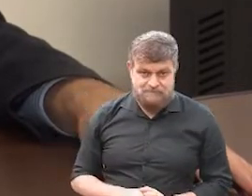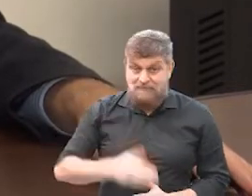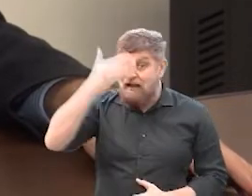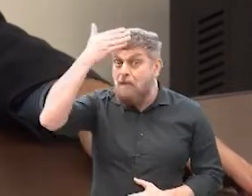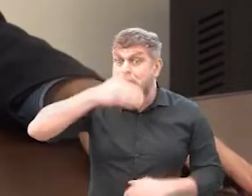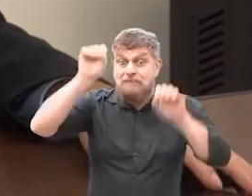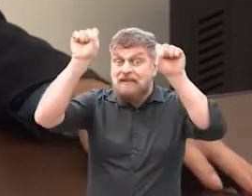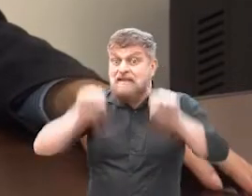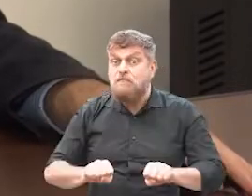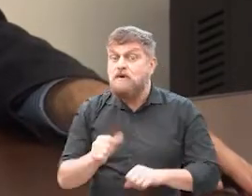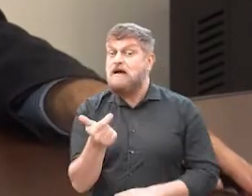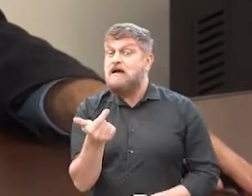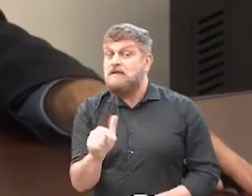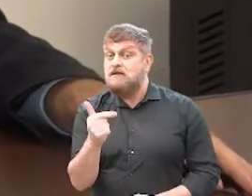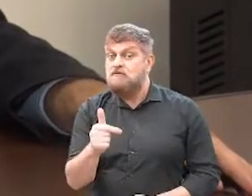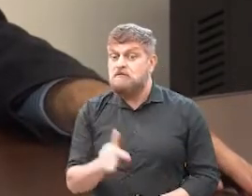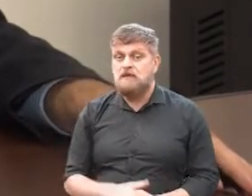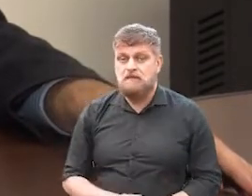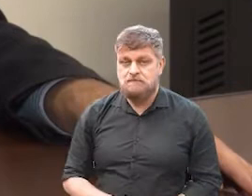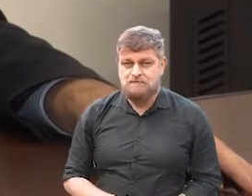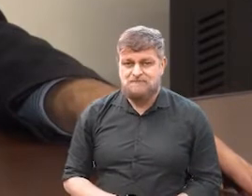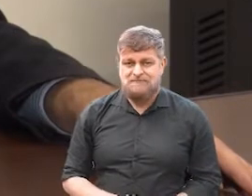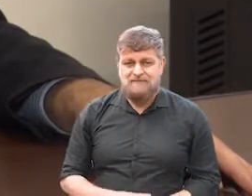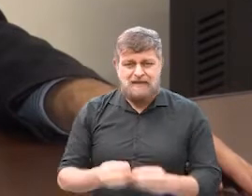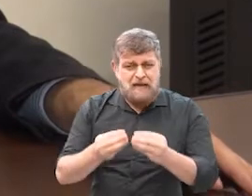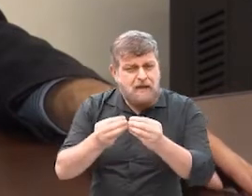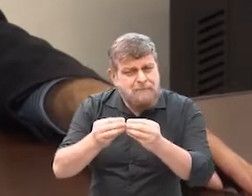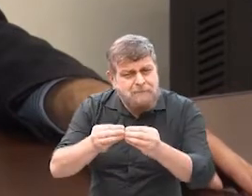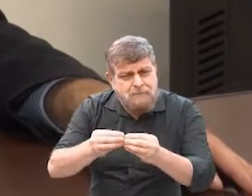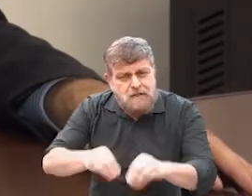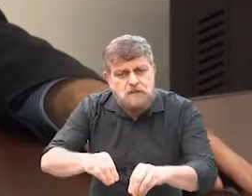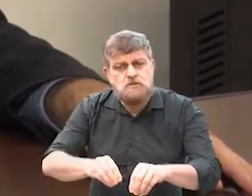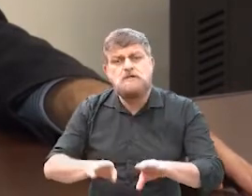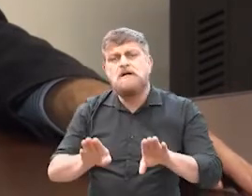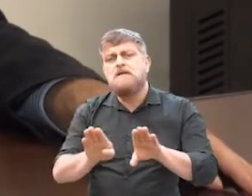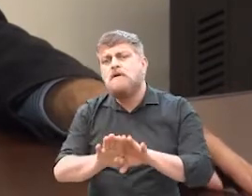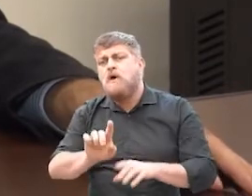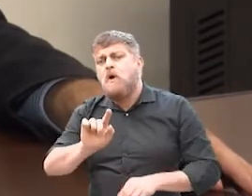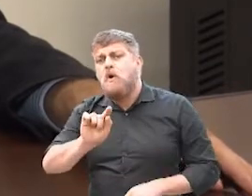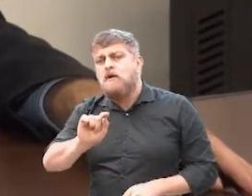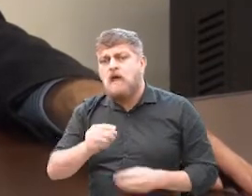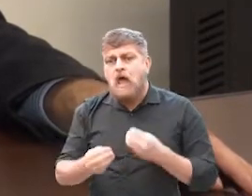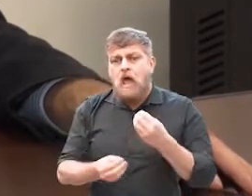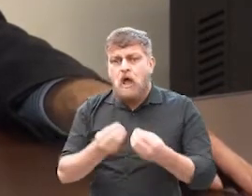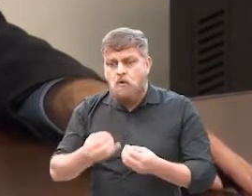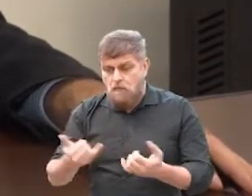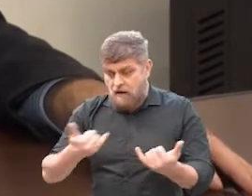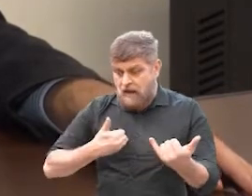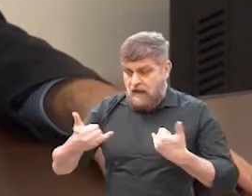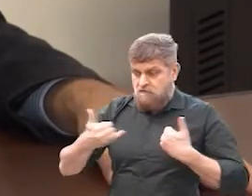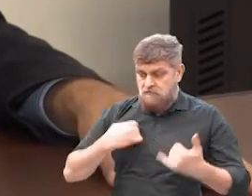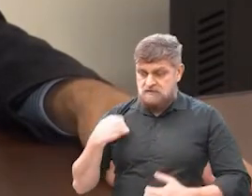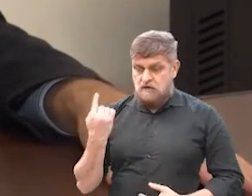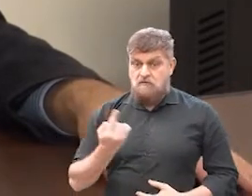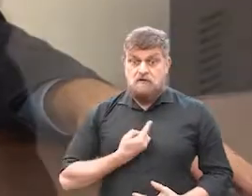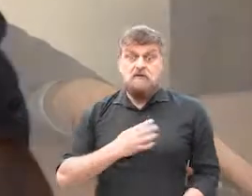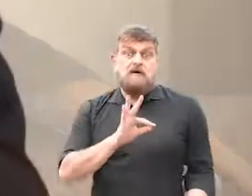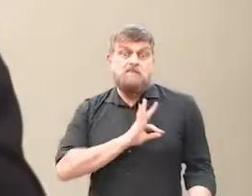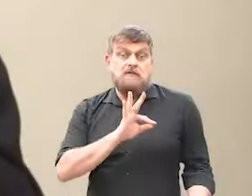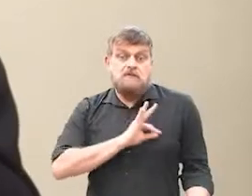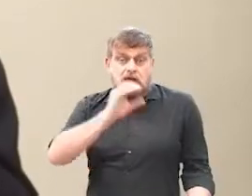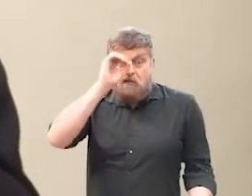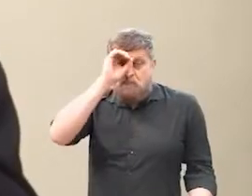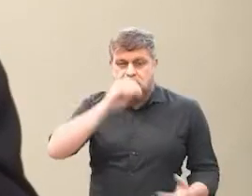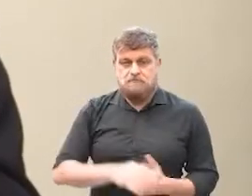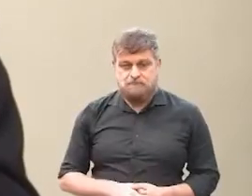testemunha. Isso prejudica, inclusive, a informação chegar até a autoridade policial.